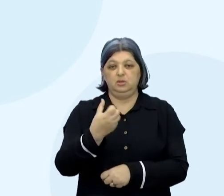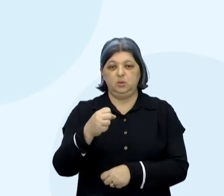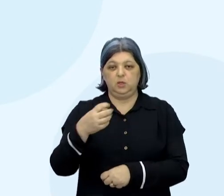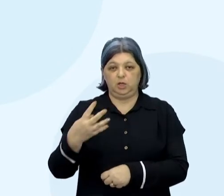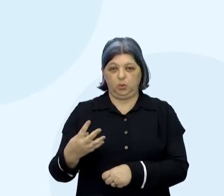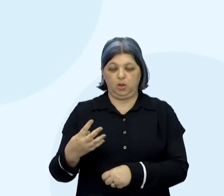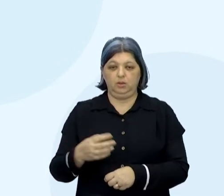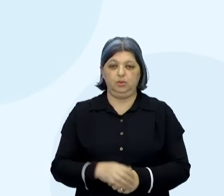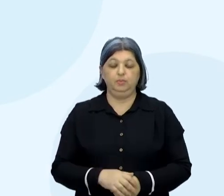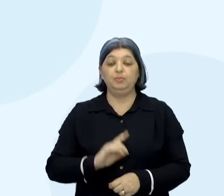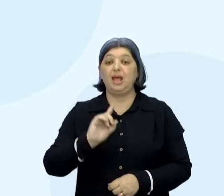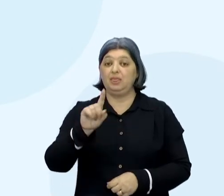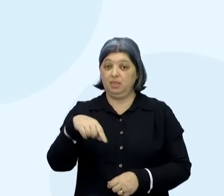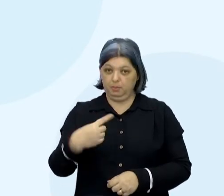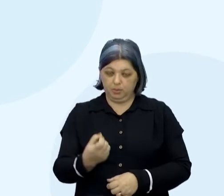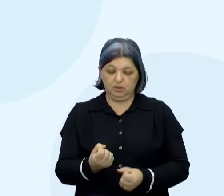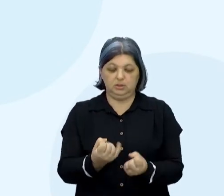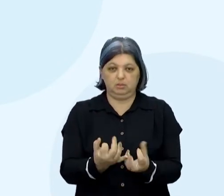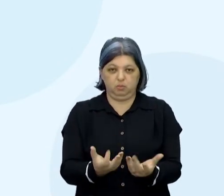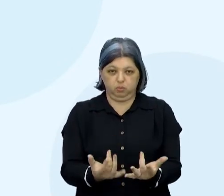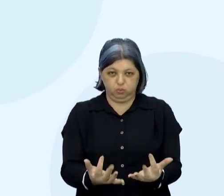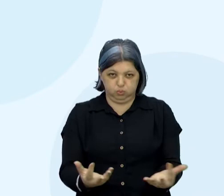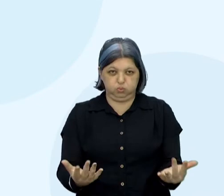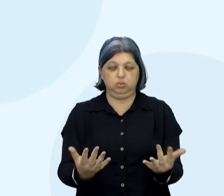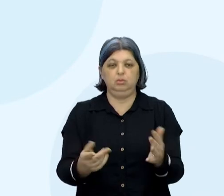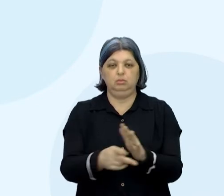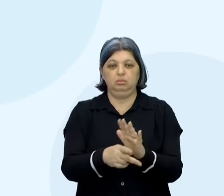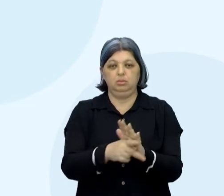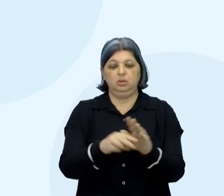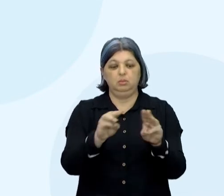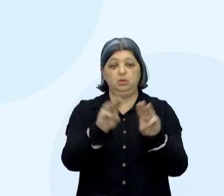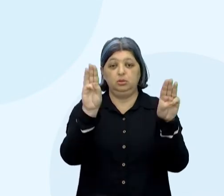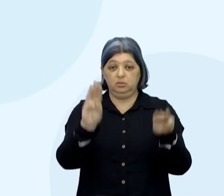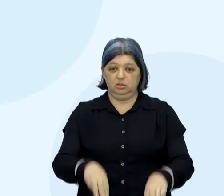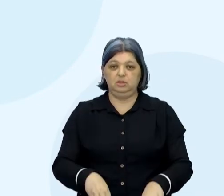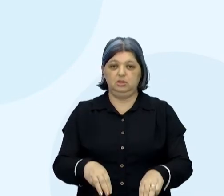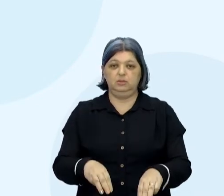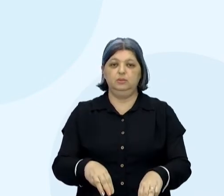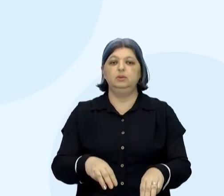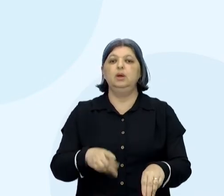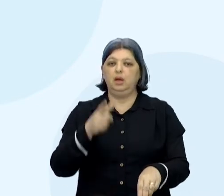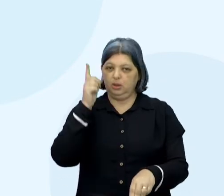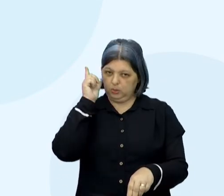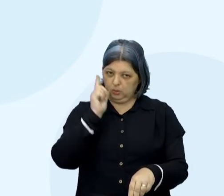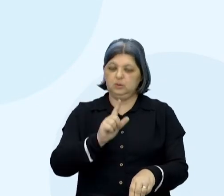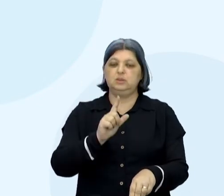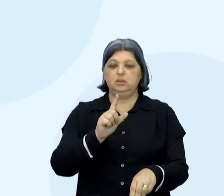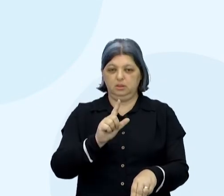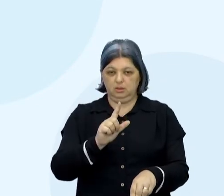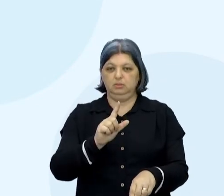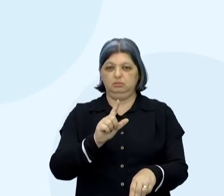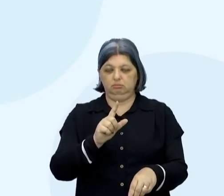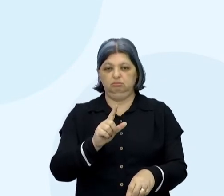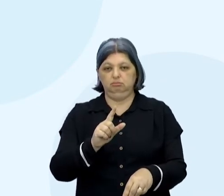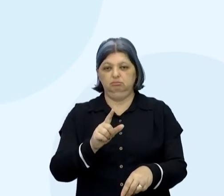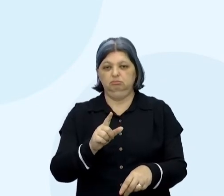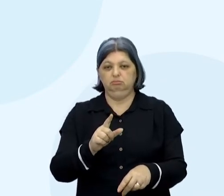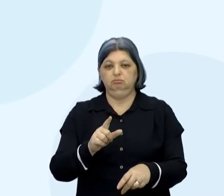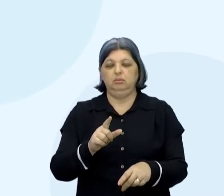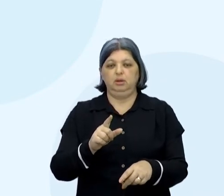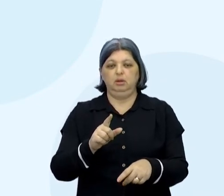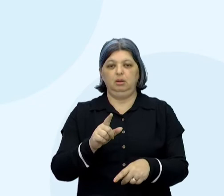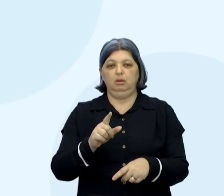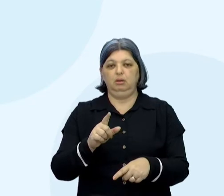1784. E depois do incêndio no Museu Nacional, este item acabou sendo recuperado, tá? Então, ele